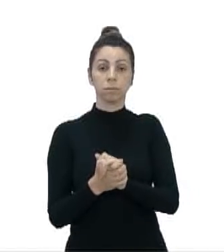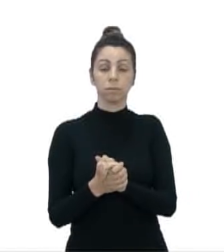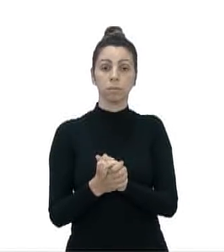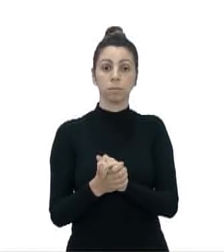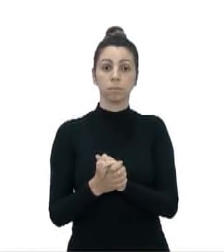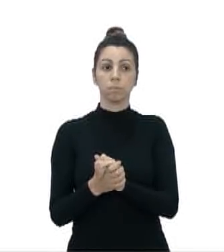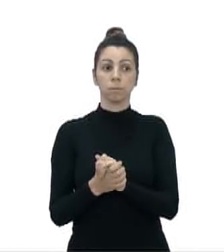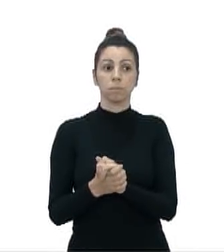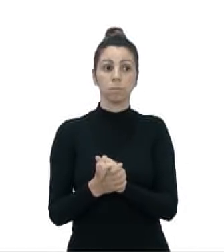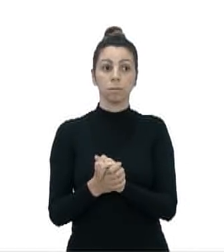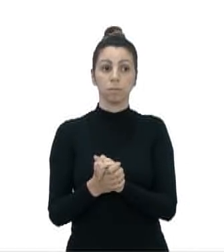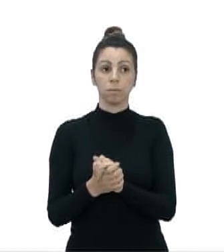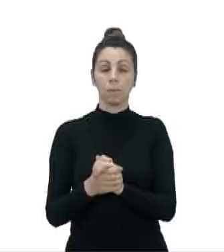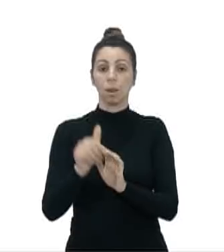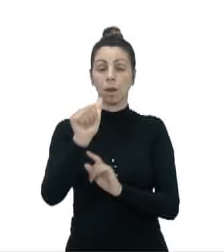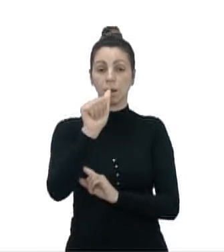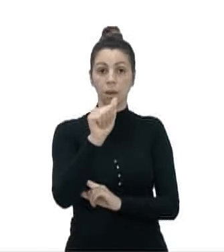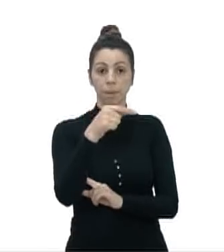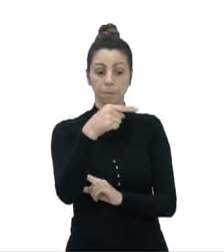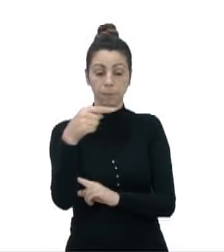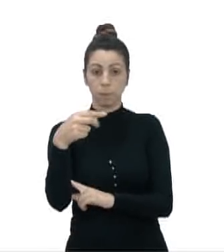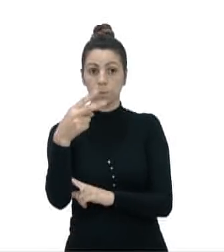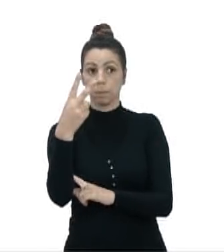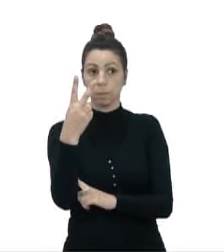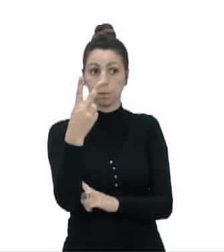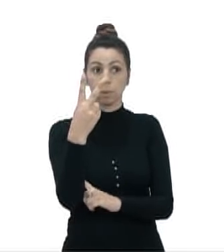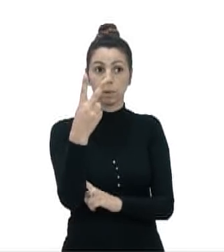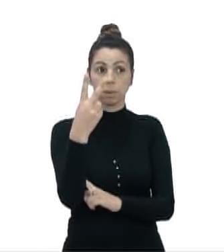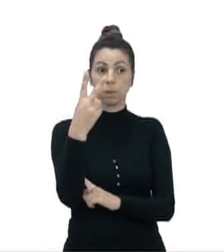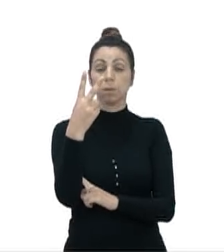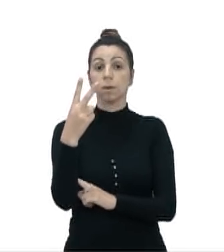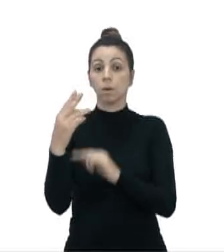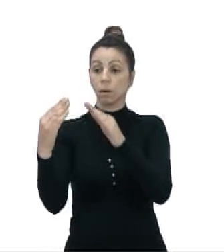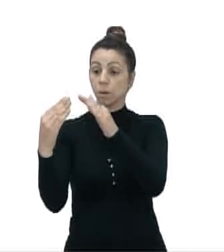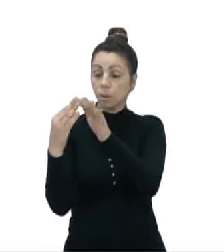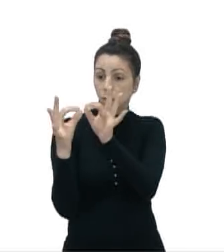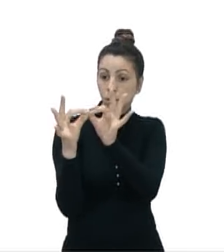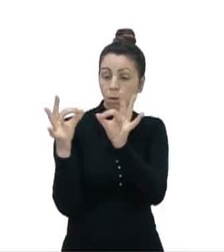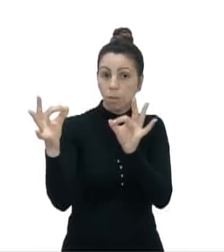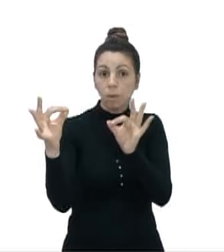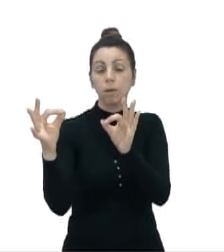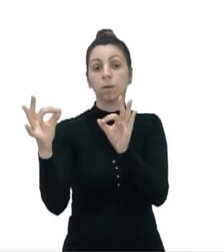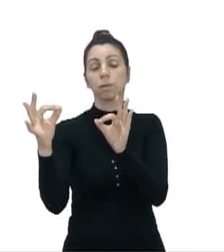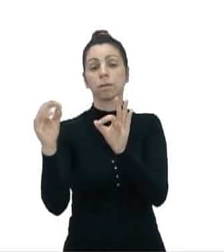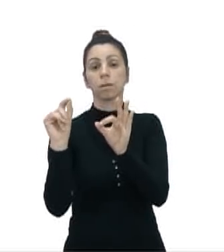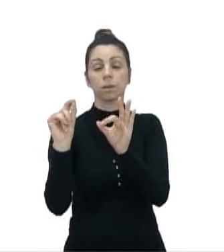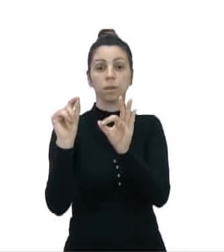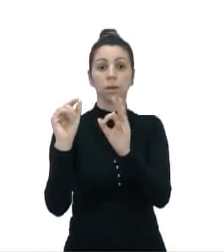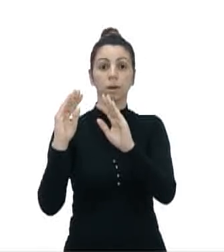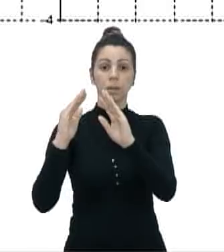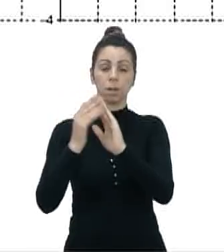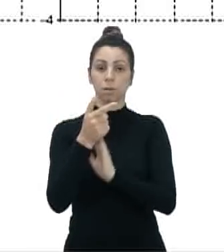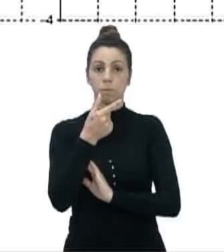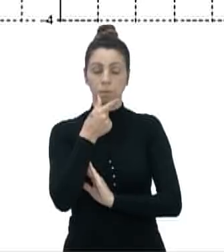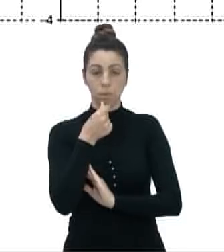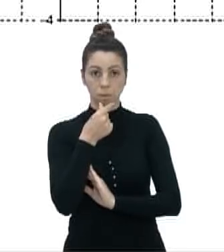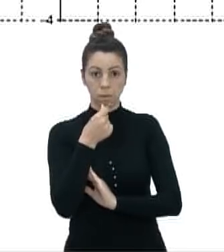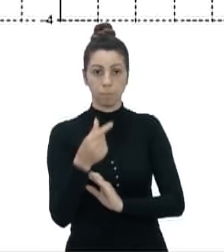-2 e ordenada igual à da casa do Pedro. Então, no plano